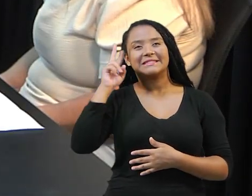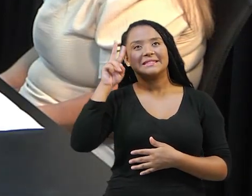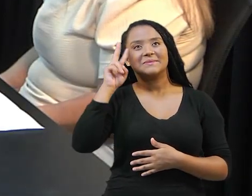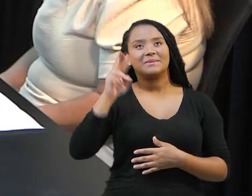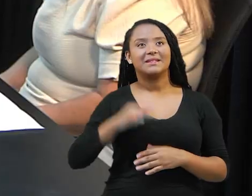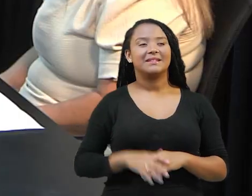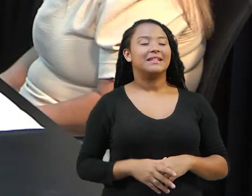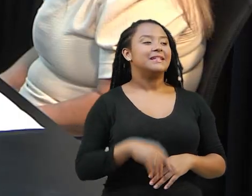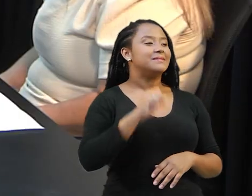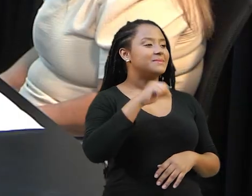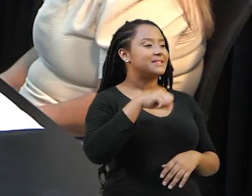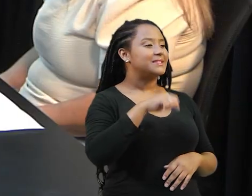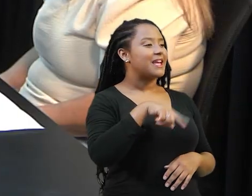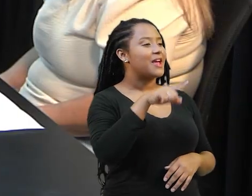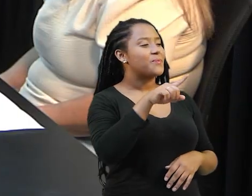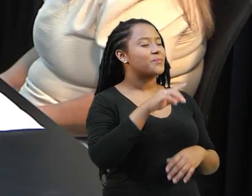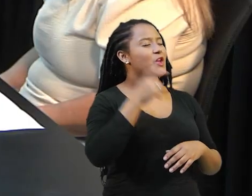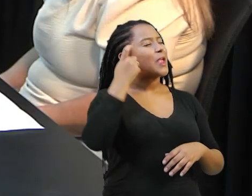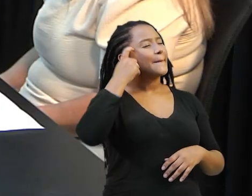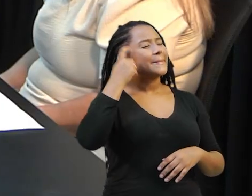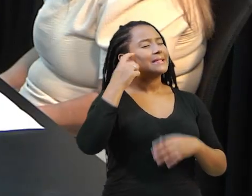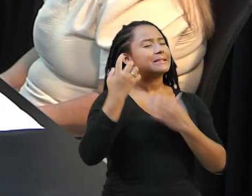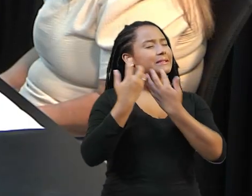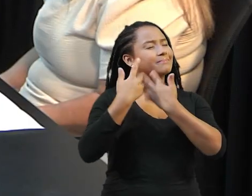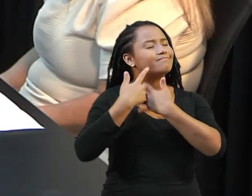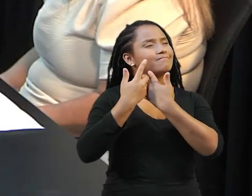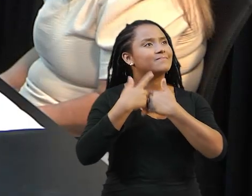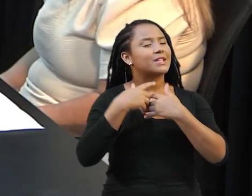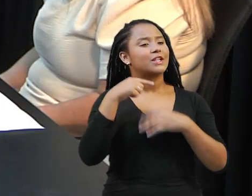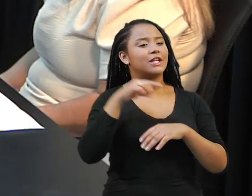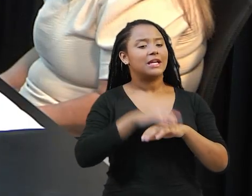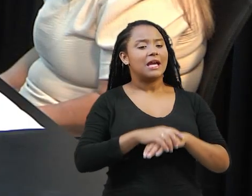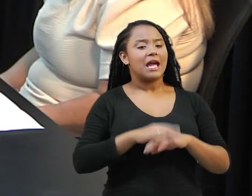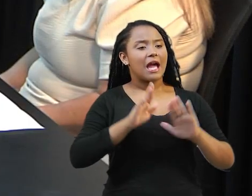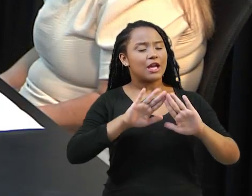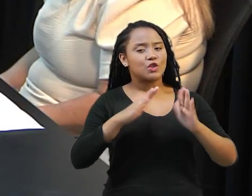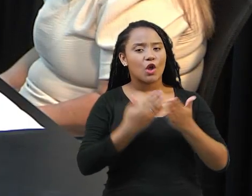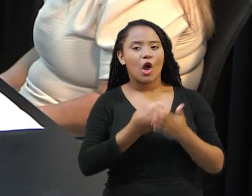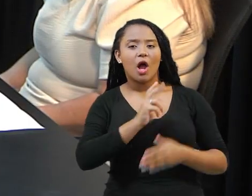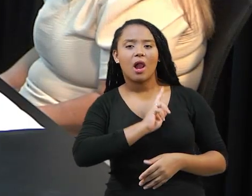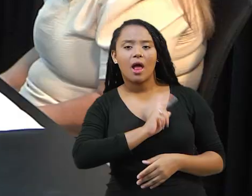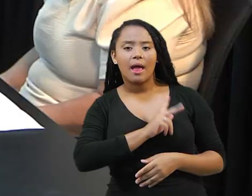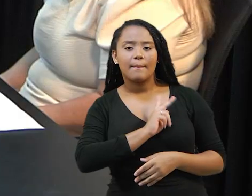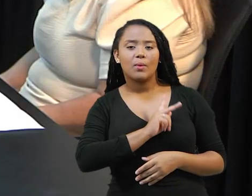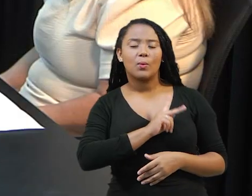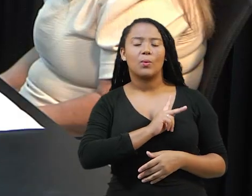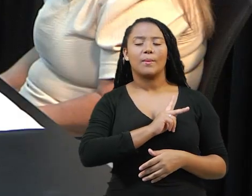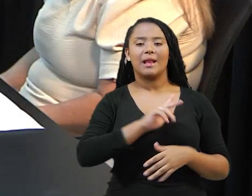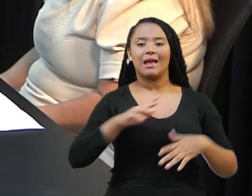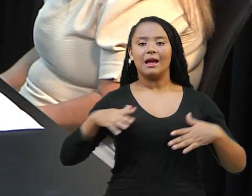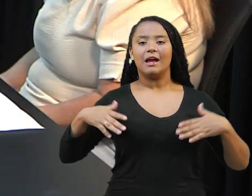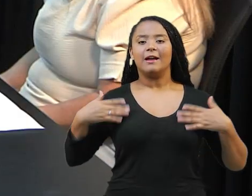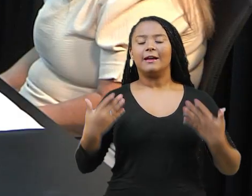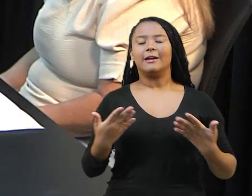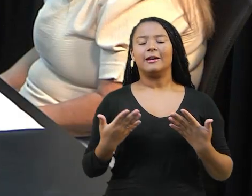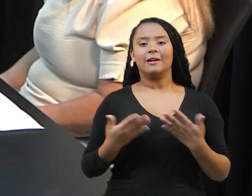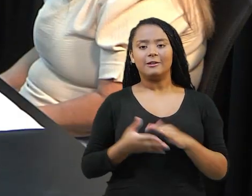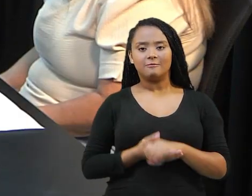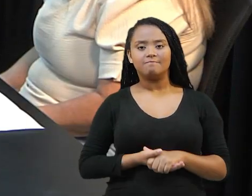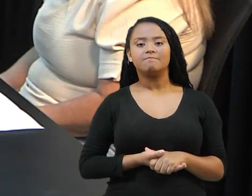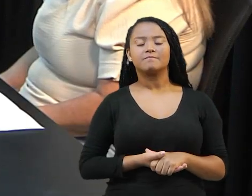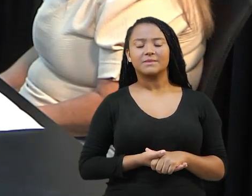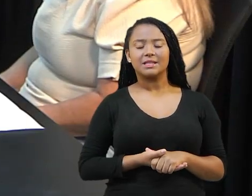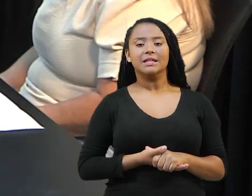só um detalhe aqui, a gente fica pensando, né? O quanto a escola pública, né? Ela